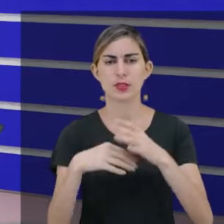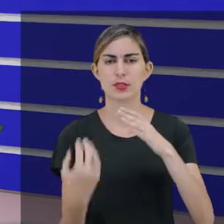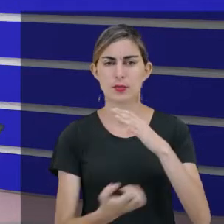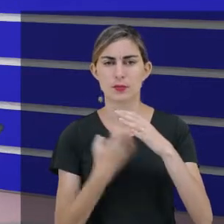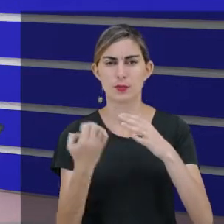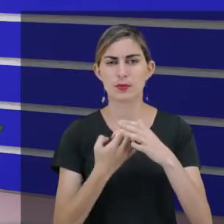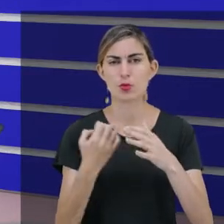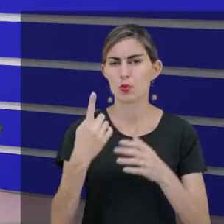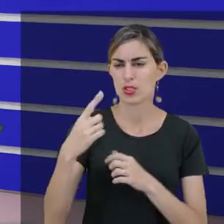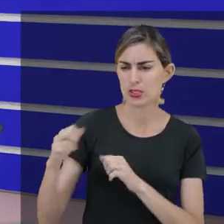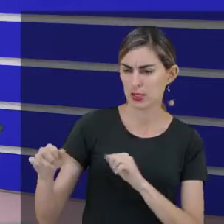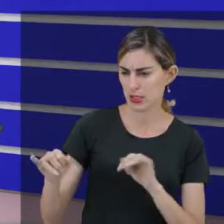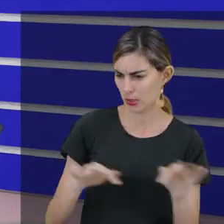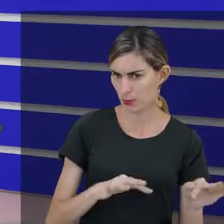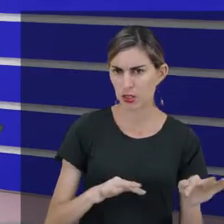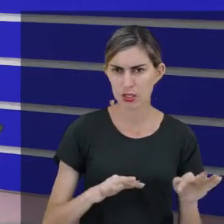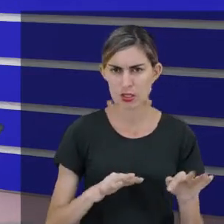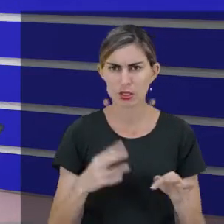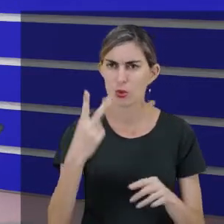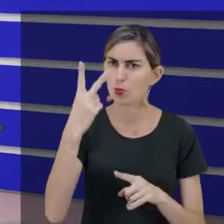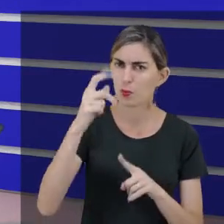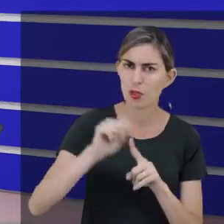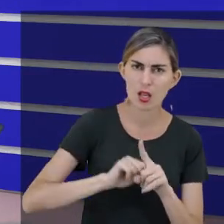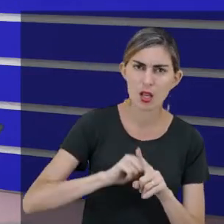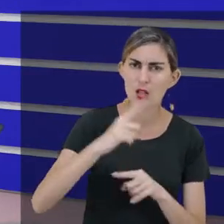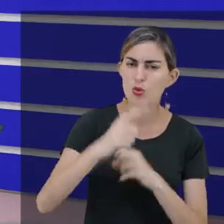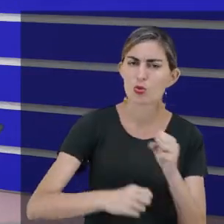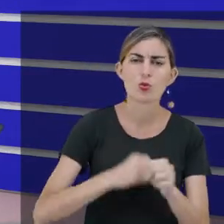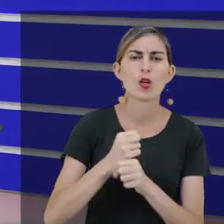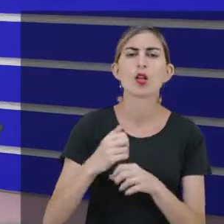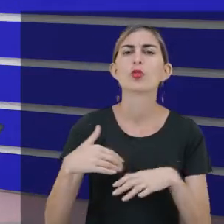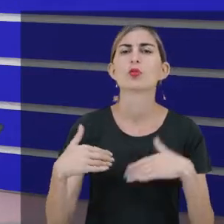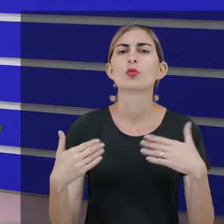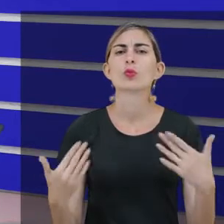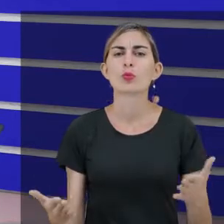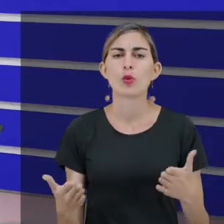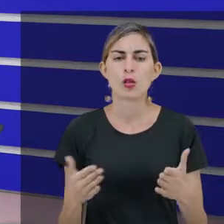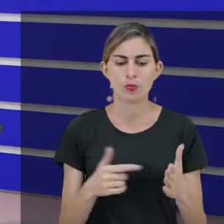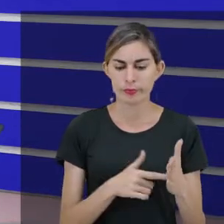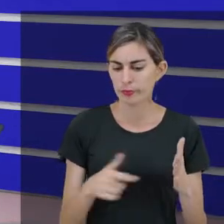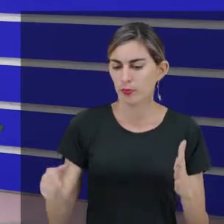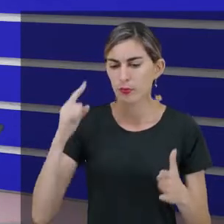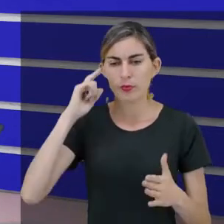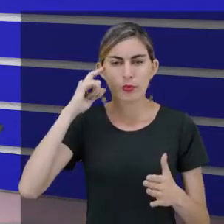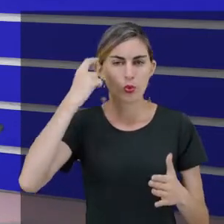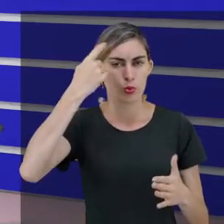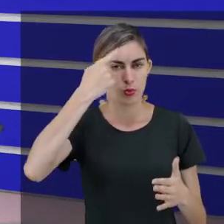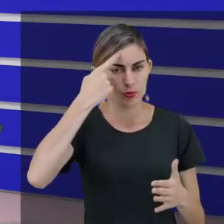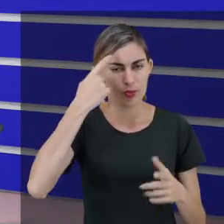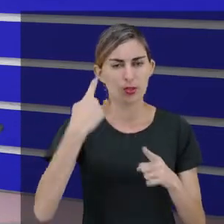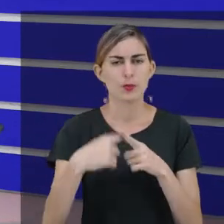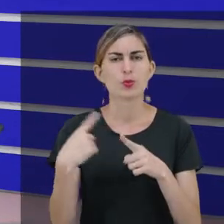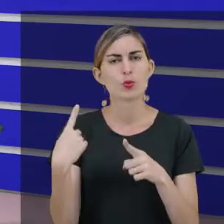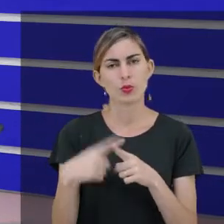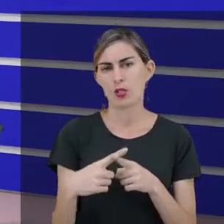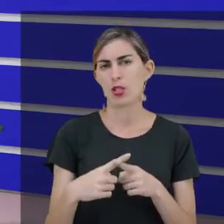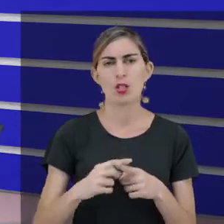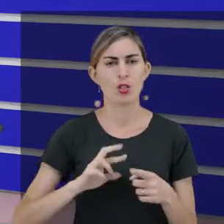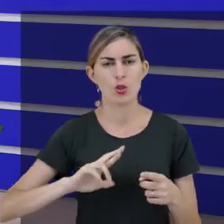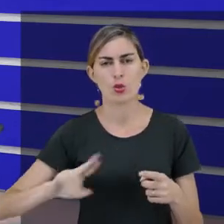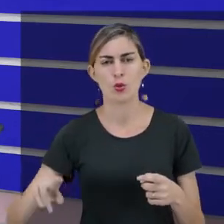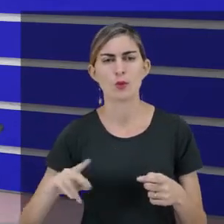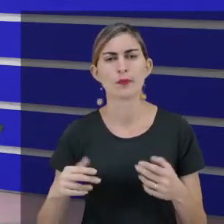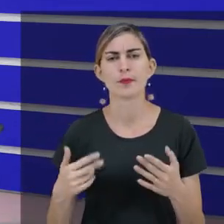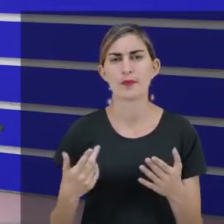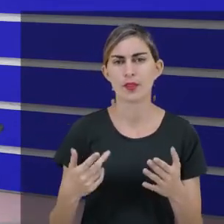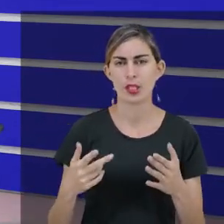com uma semana eu consigo implantar, com um mês, com um ano. Então, assim, existe uma certa dúvida, porque não é um tempo, me